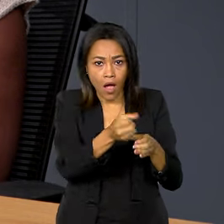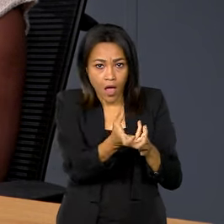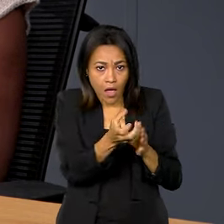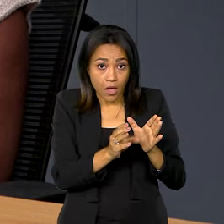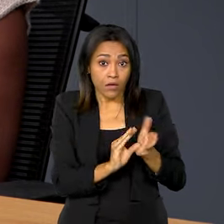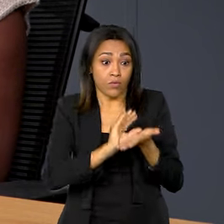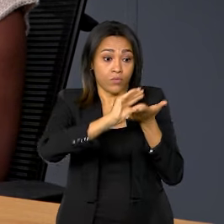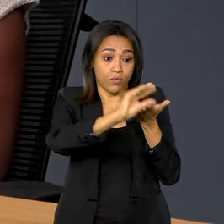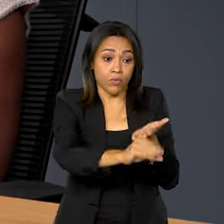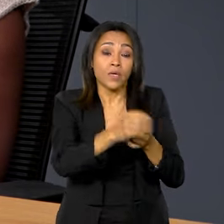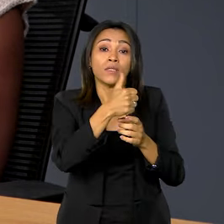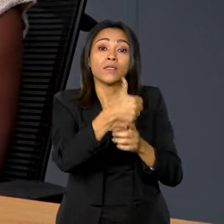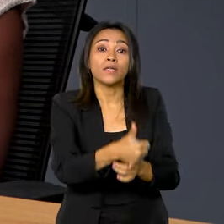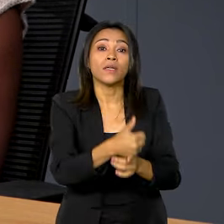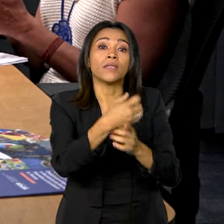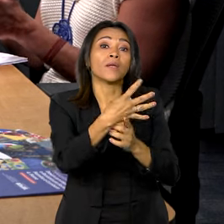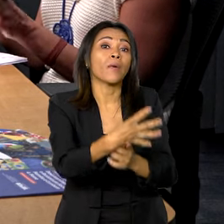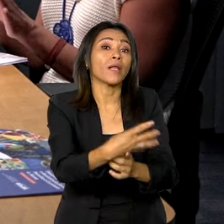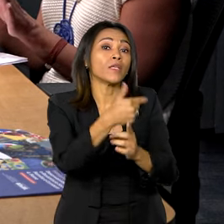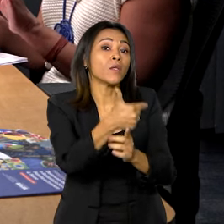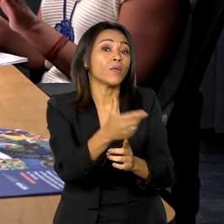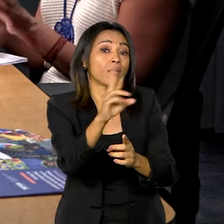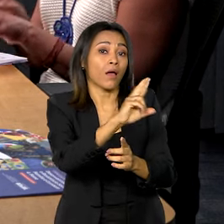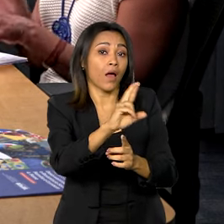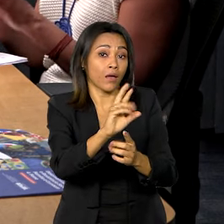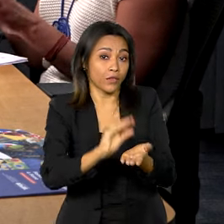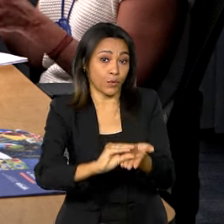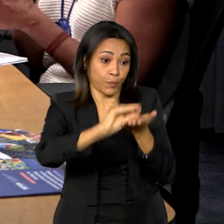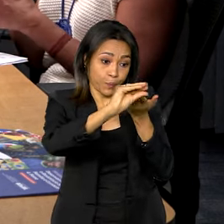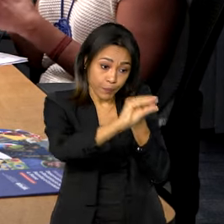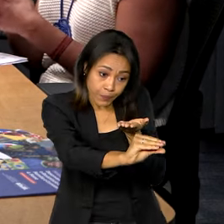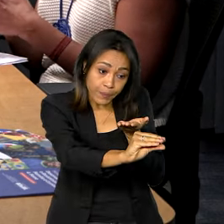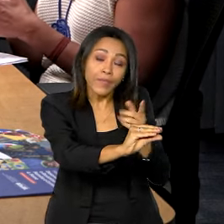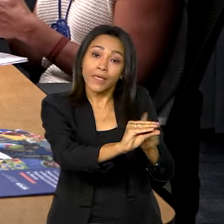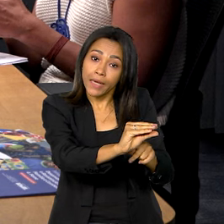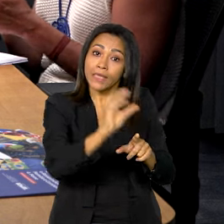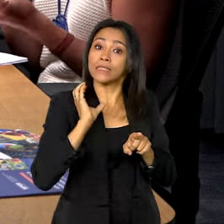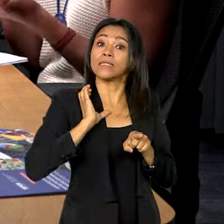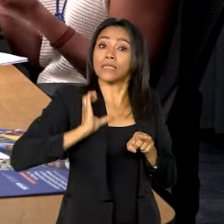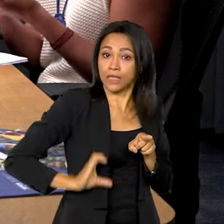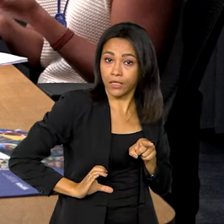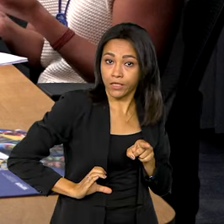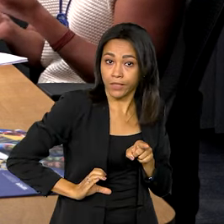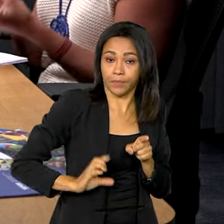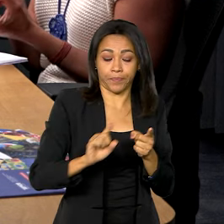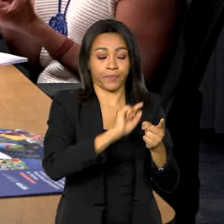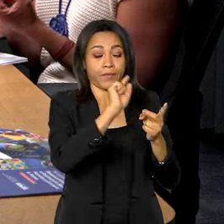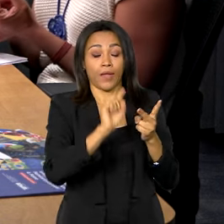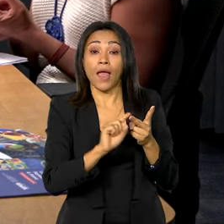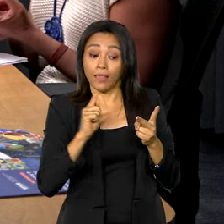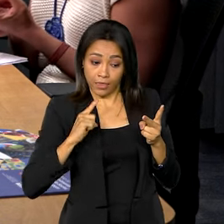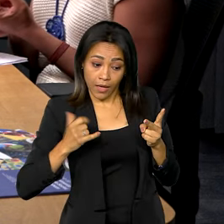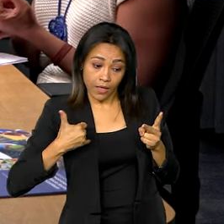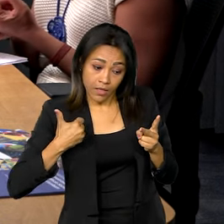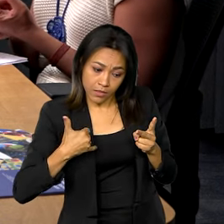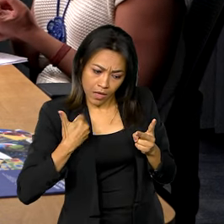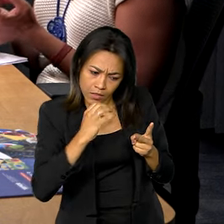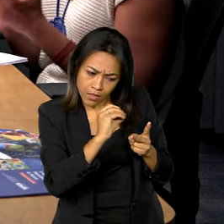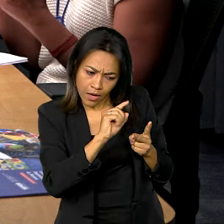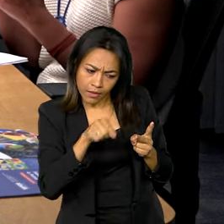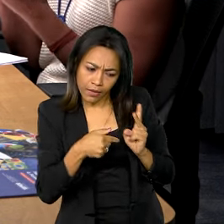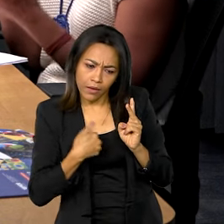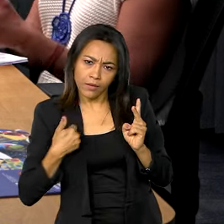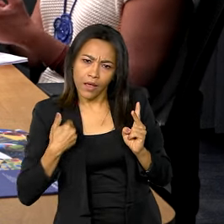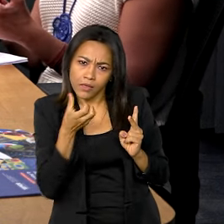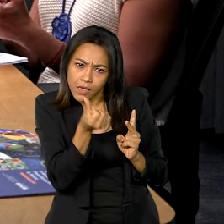com valor de R 142 que é o que a gente chama de renda de cidadania e se temos uma criança de 0 a 6